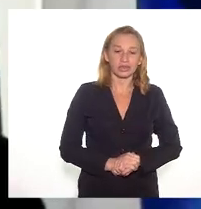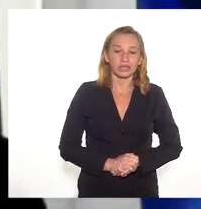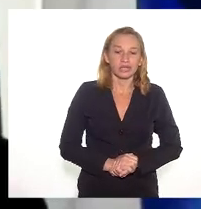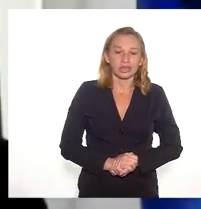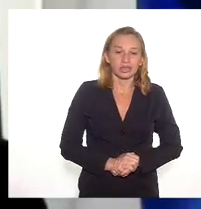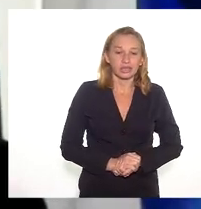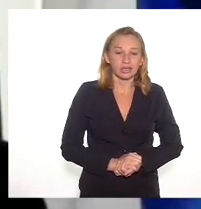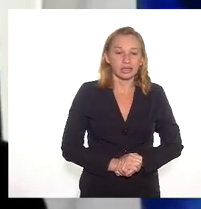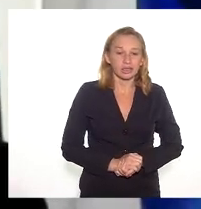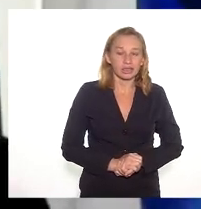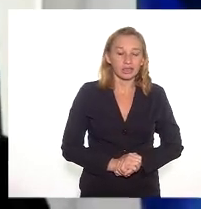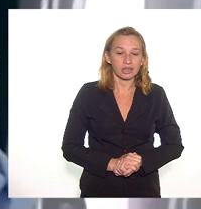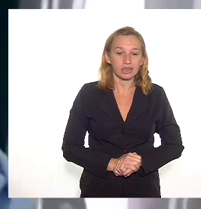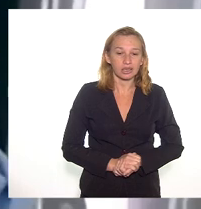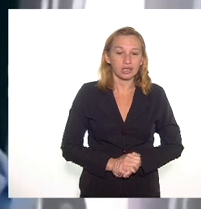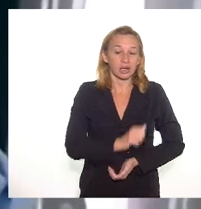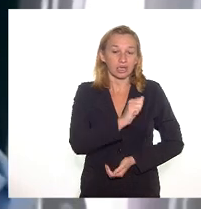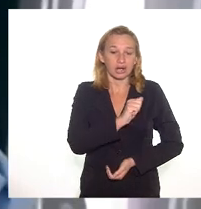André,